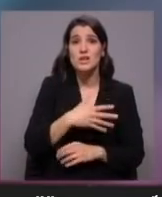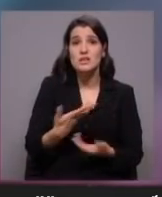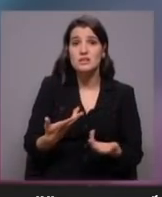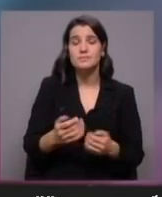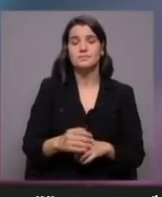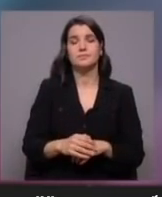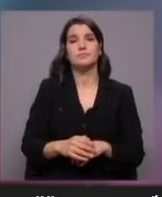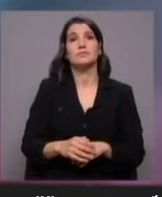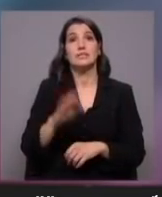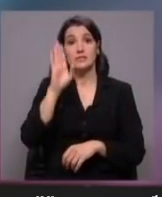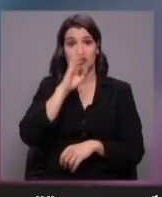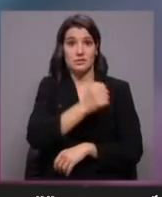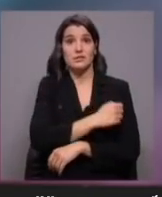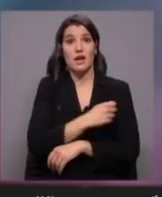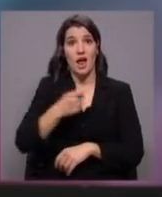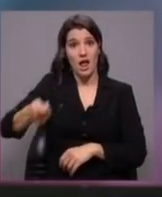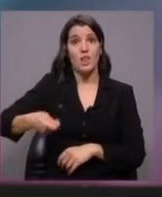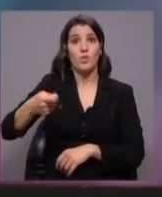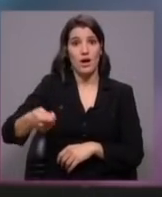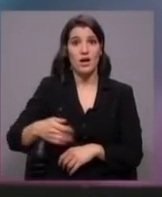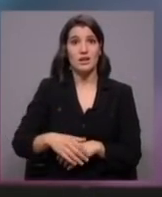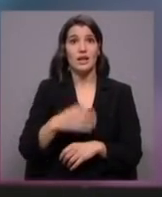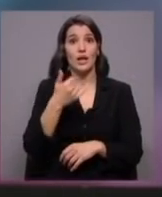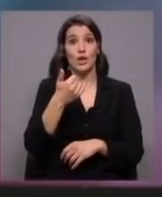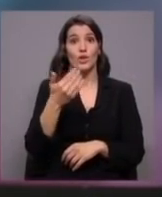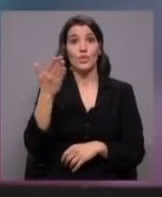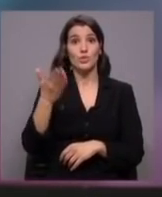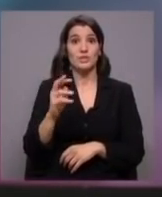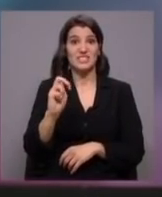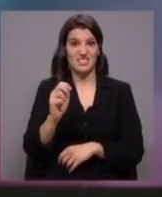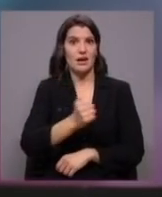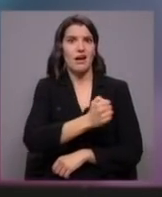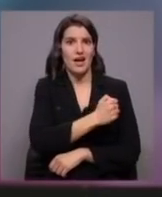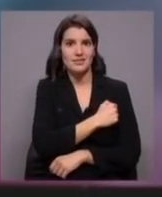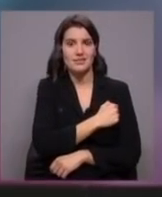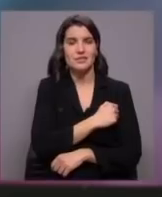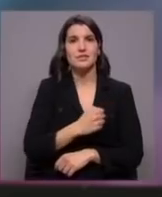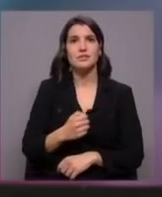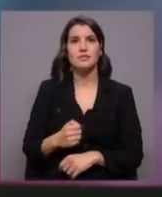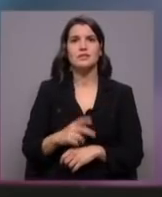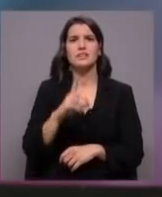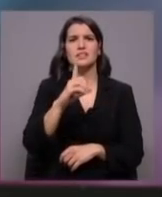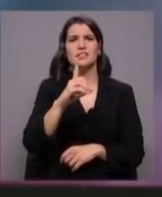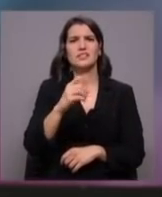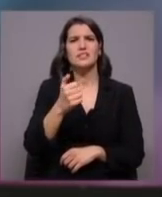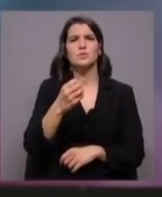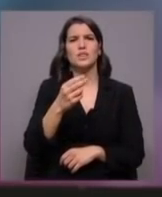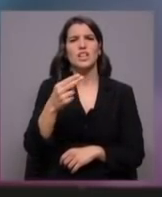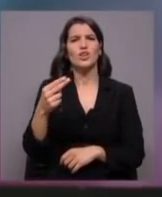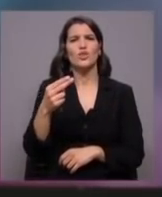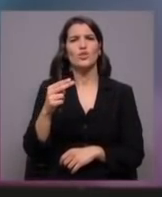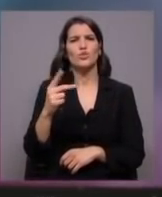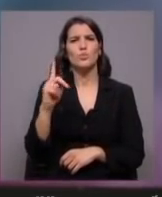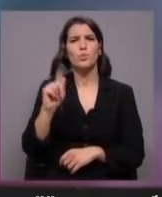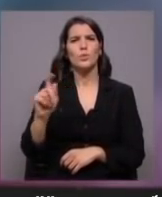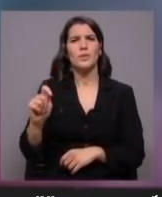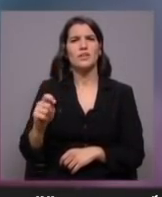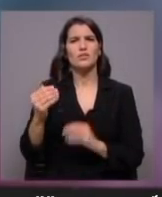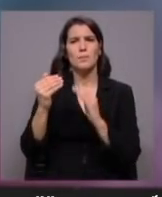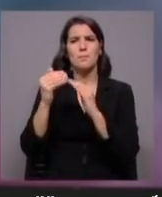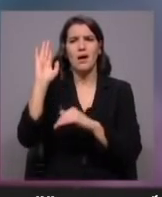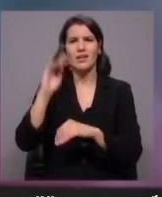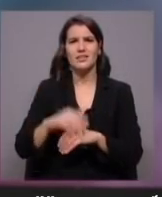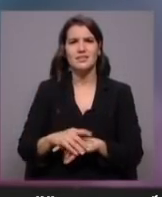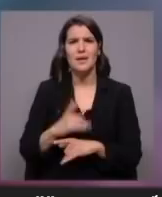que arrendarem uma casa, tá fixe, mano. Dois terços das Sim, casas senhor. Têm rendas acima de 650 euros, pelo que é